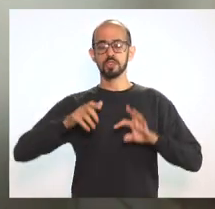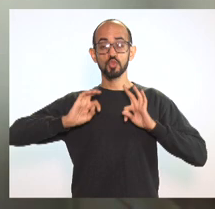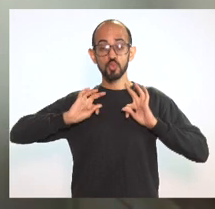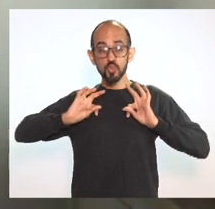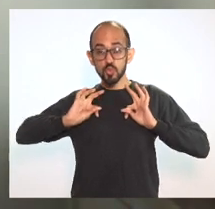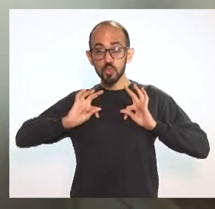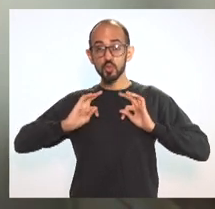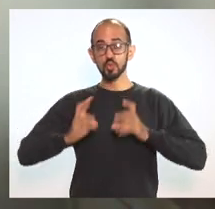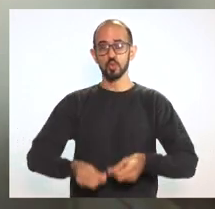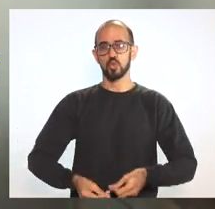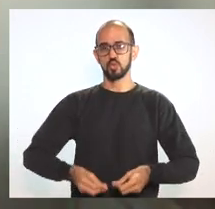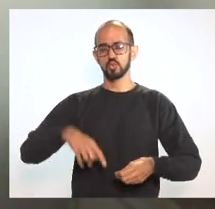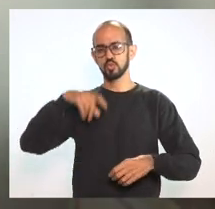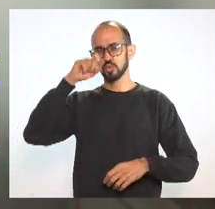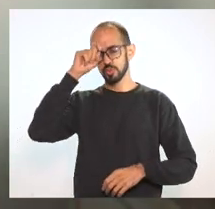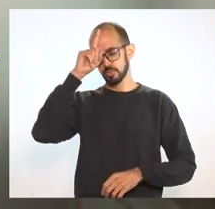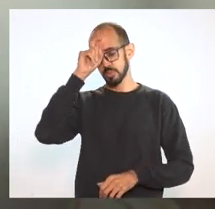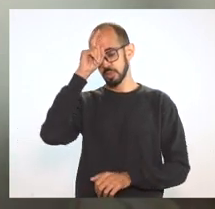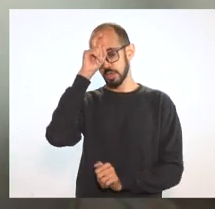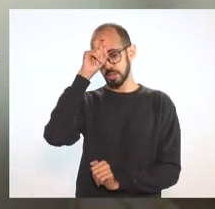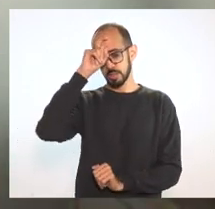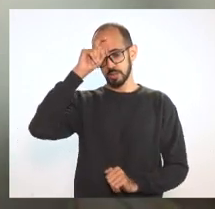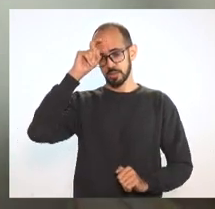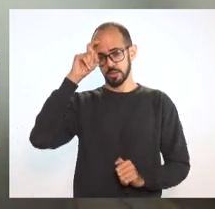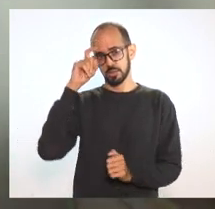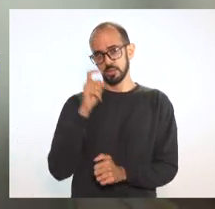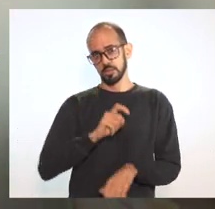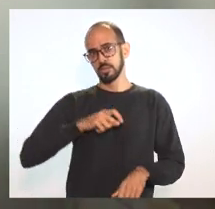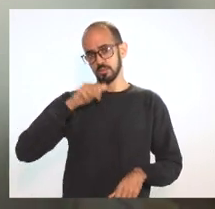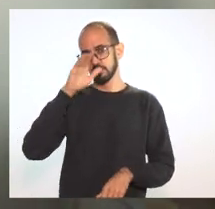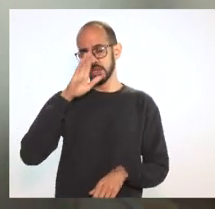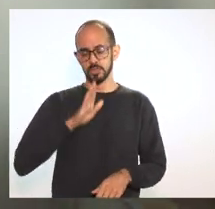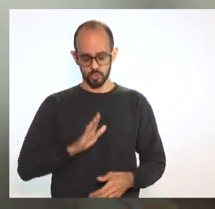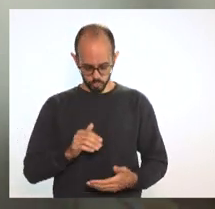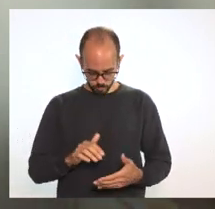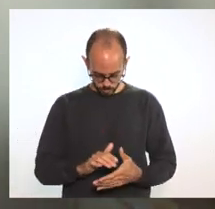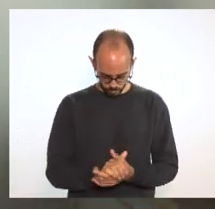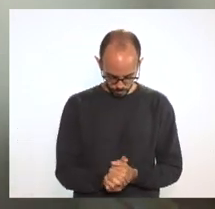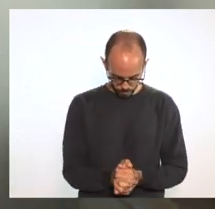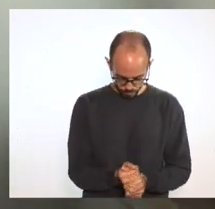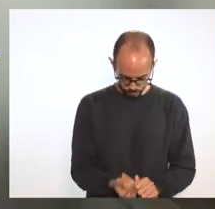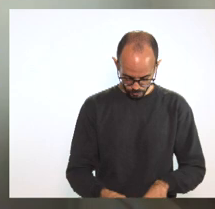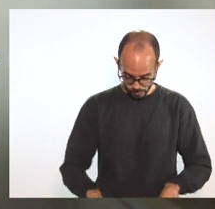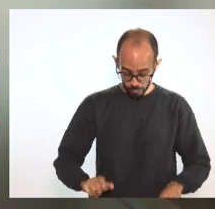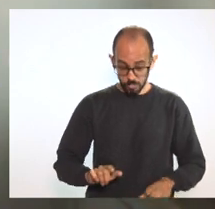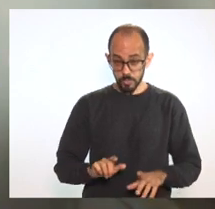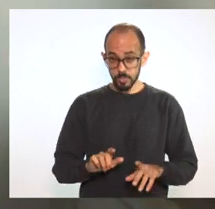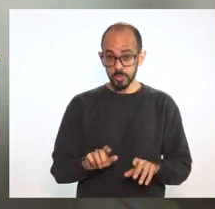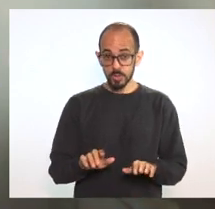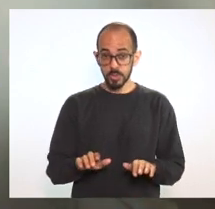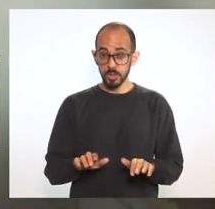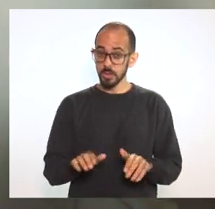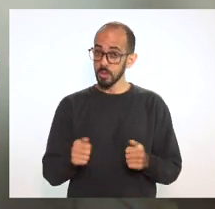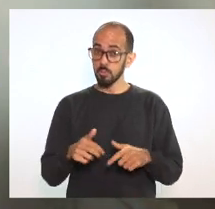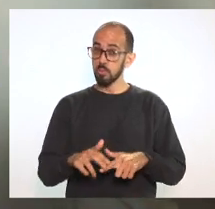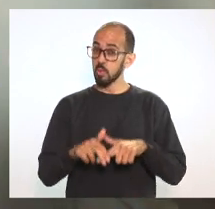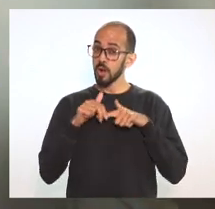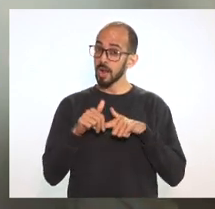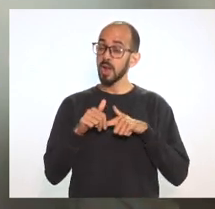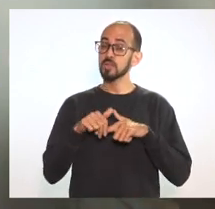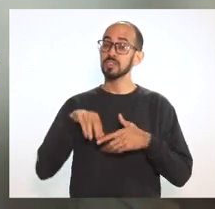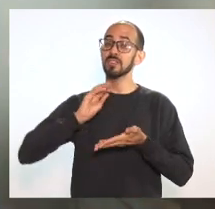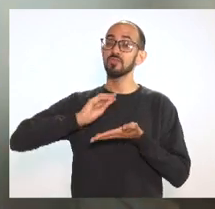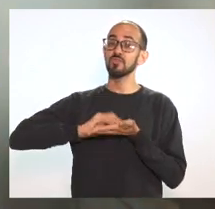unidades hospitalares desse país, no sentido de não haver mais